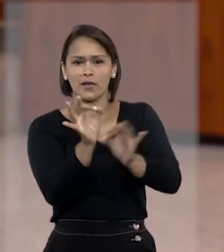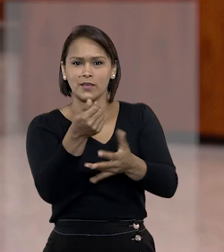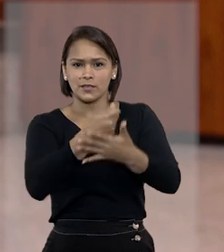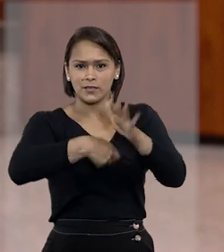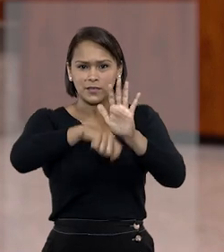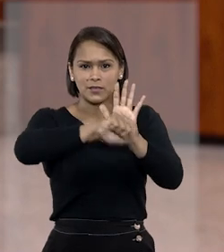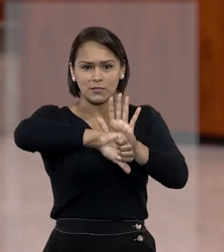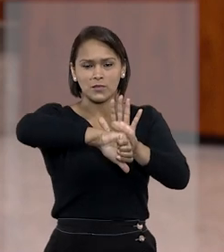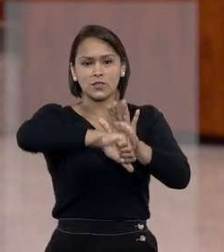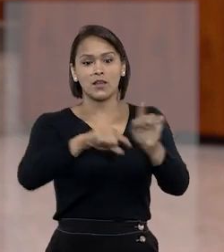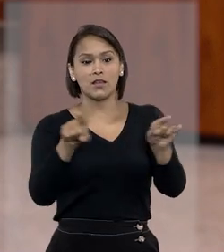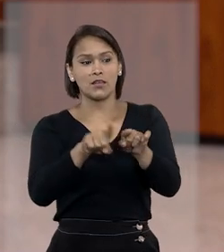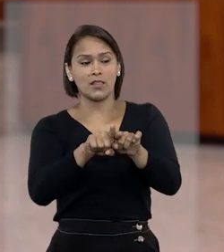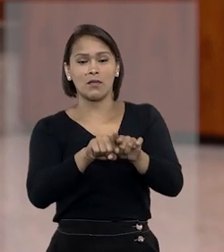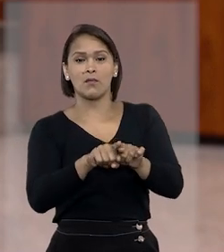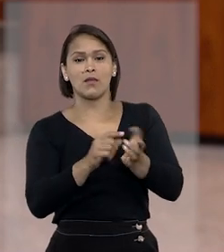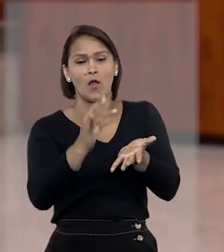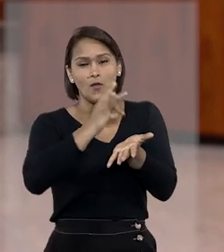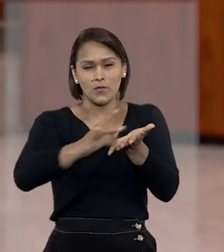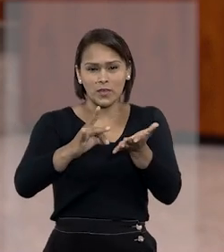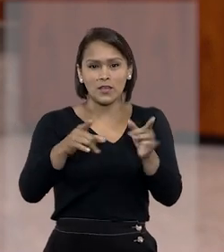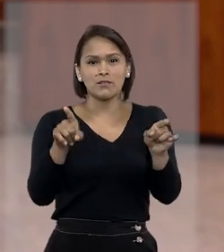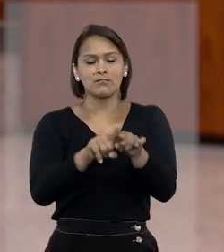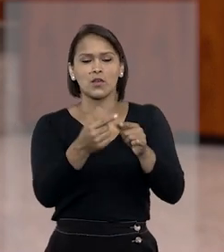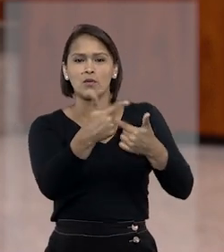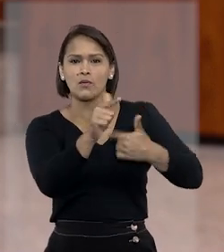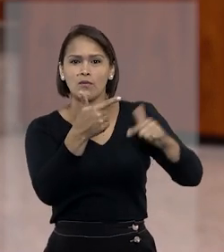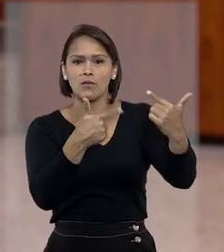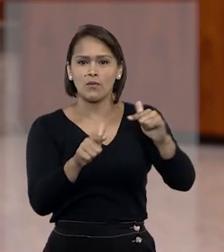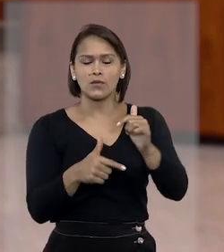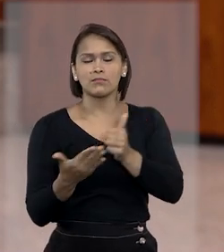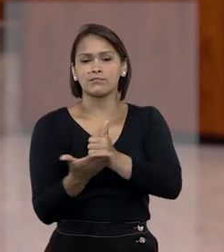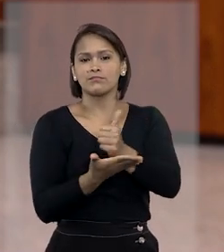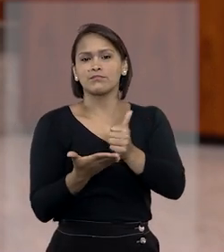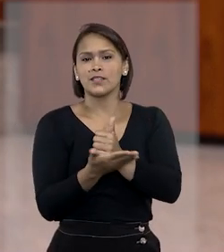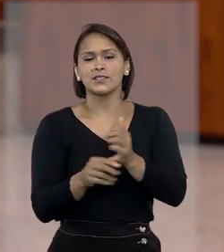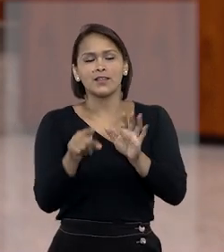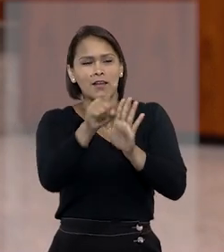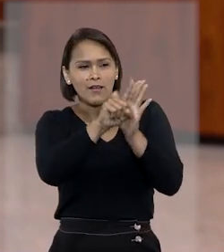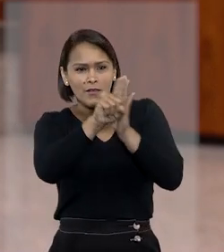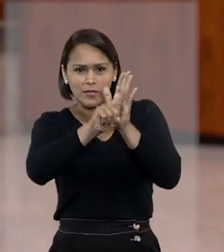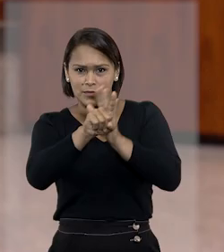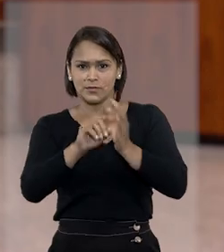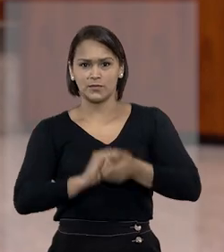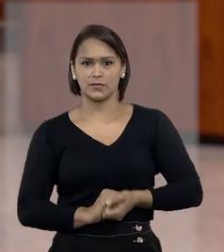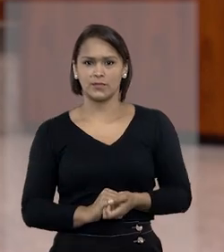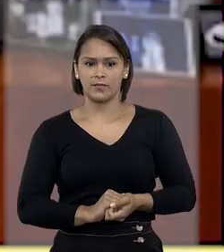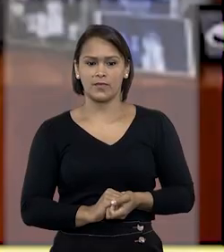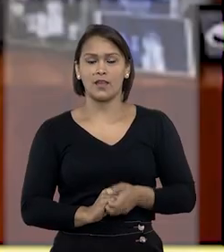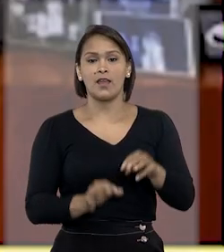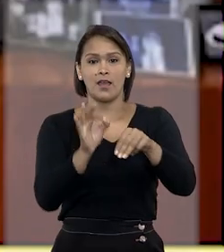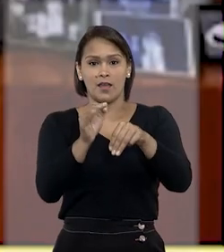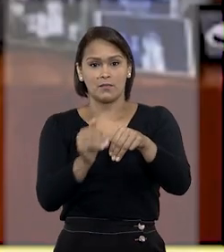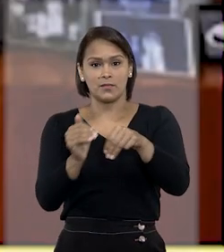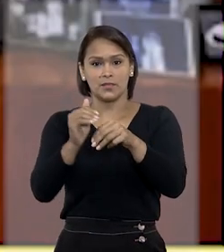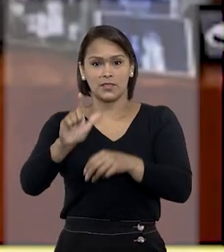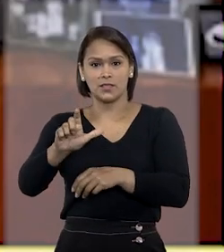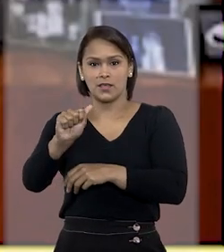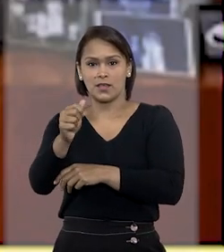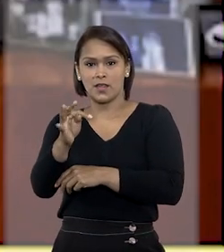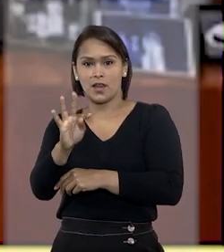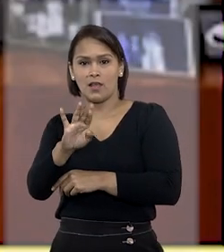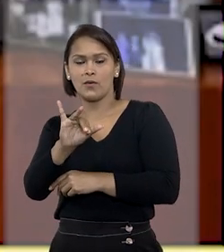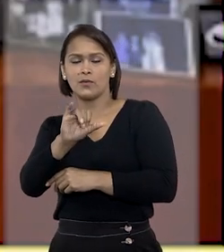organização criminosa e também por vingança sem que houvesse outros elementos que embasassem a investigação a